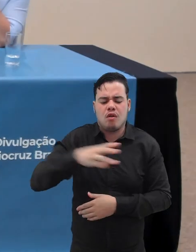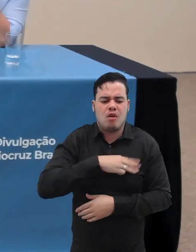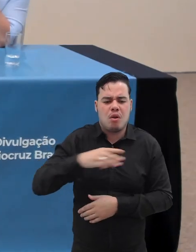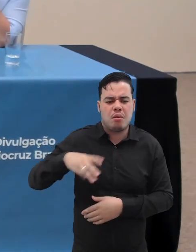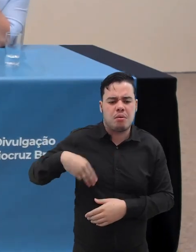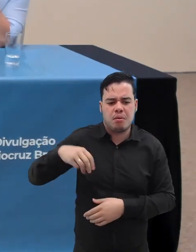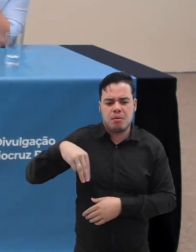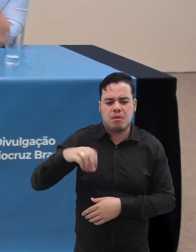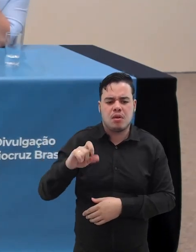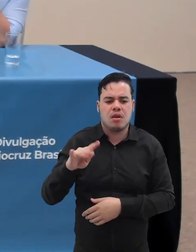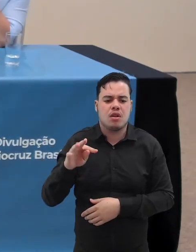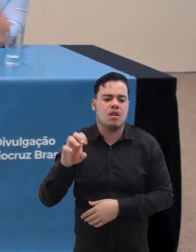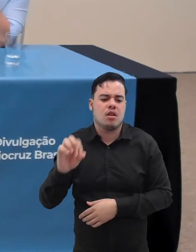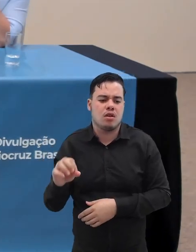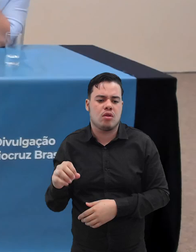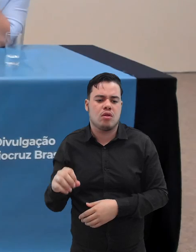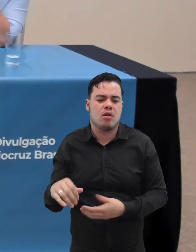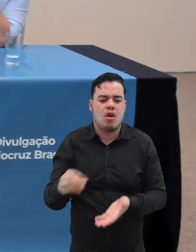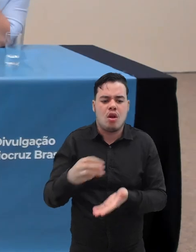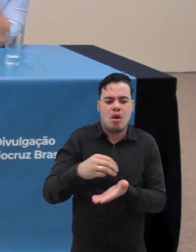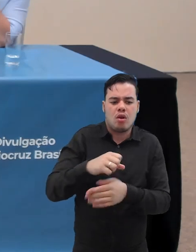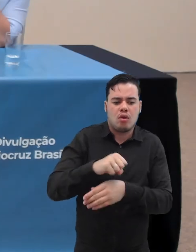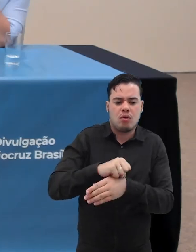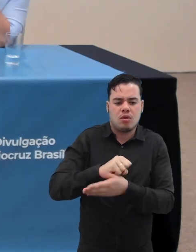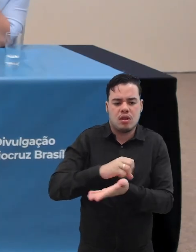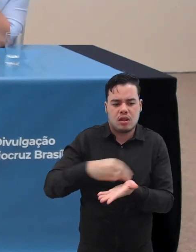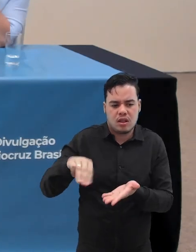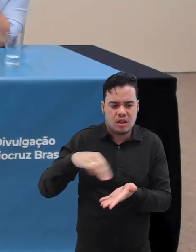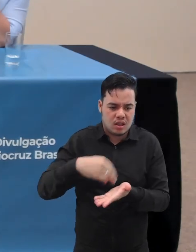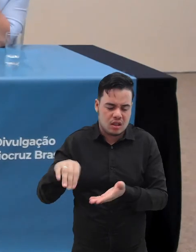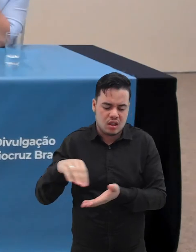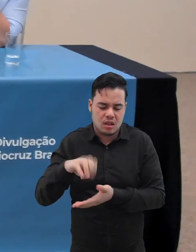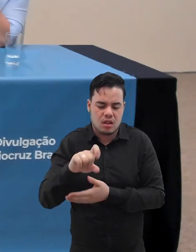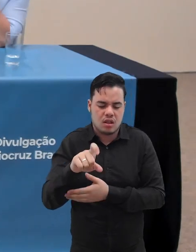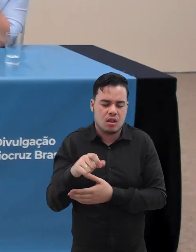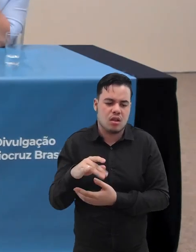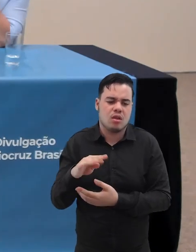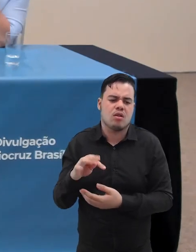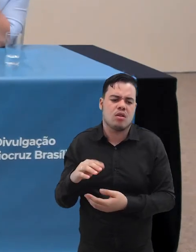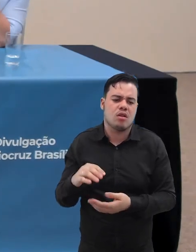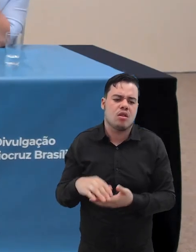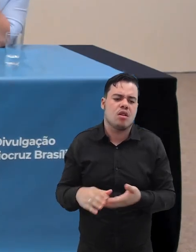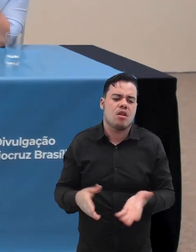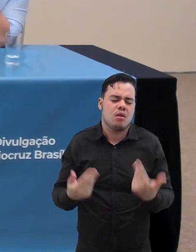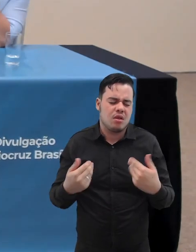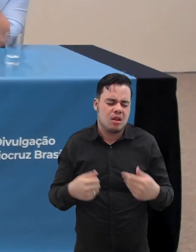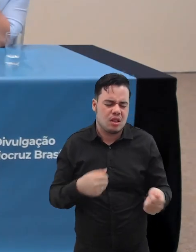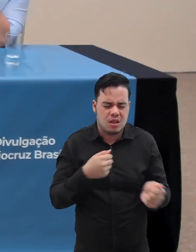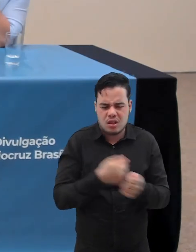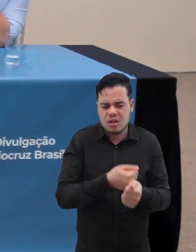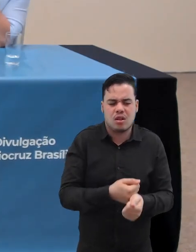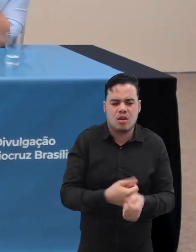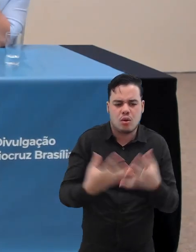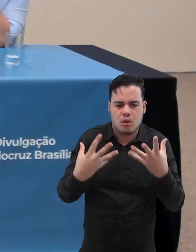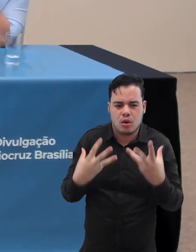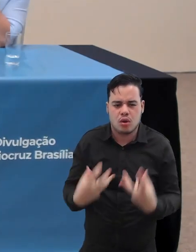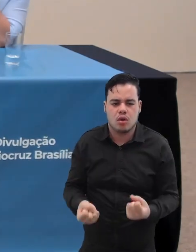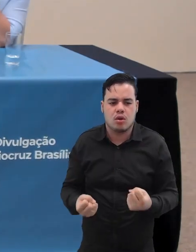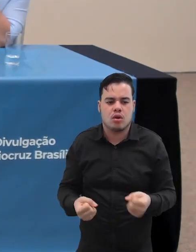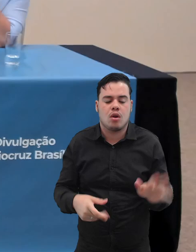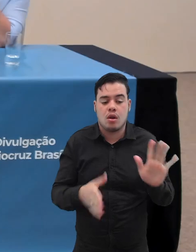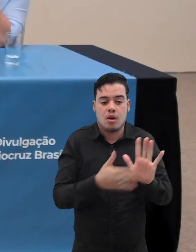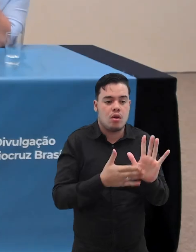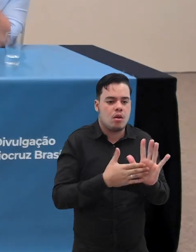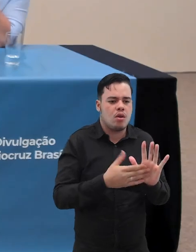mais, como secretário executivo e depois como ministro da Cultura, mais endossou essa proposta, foi